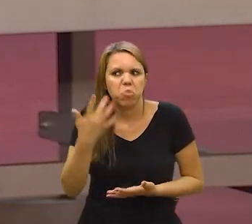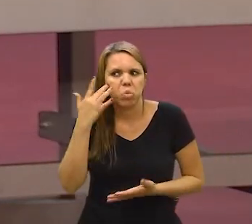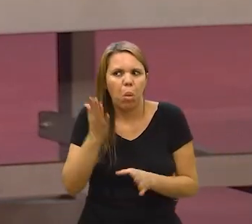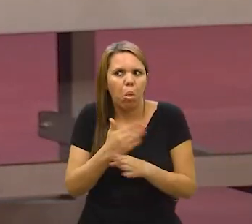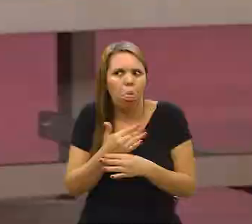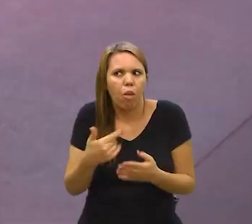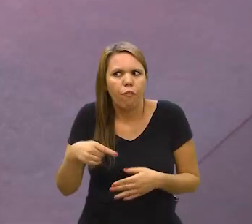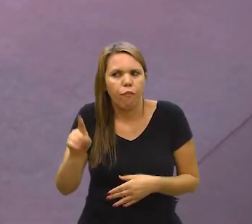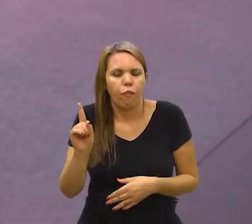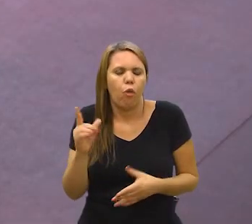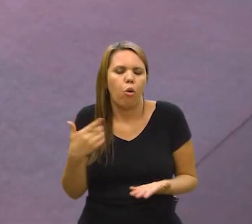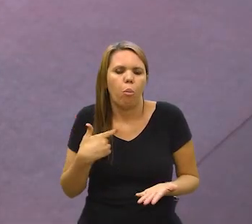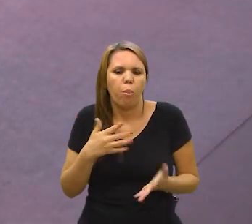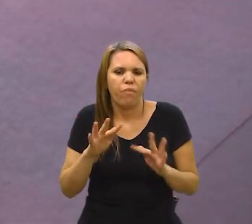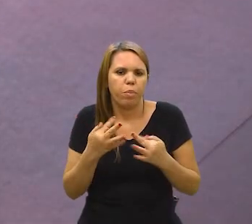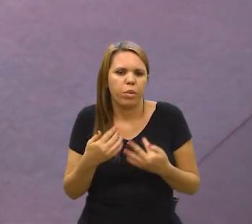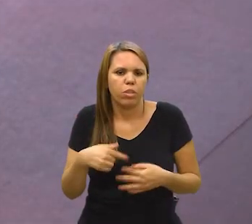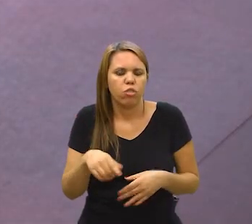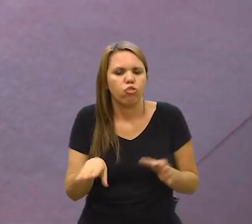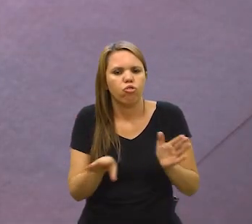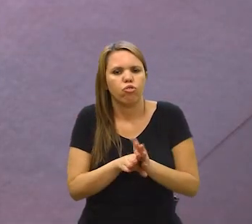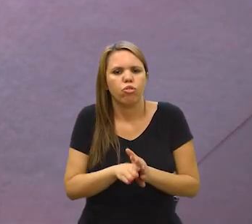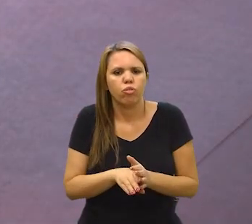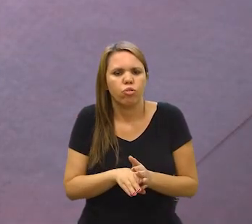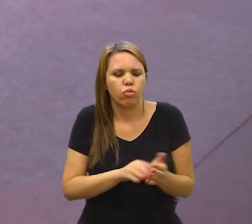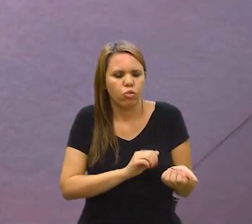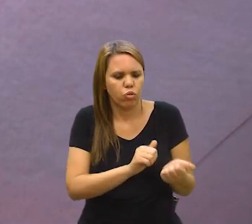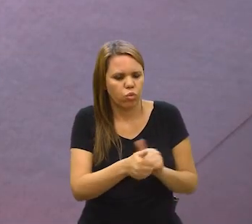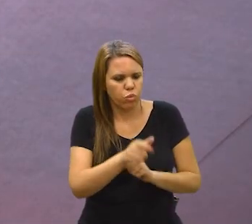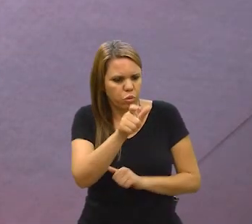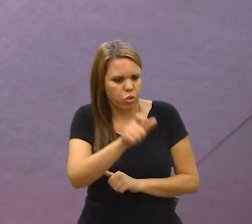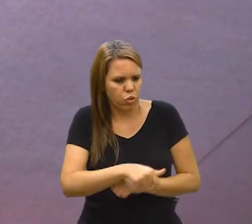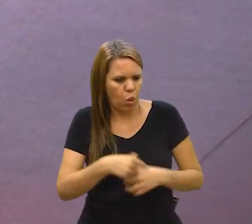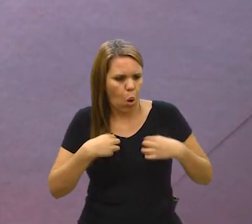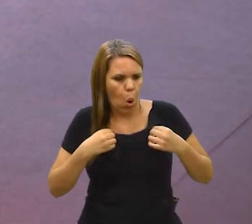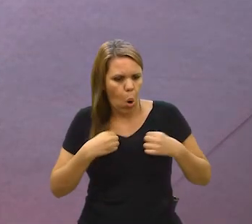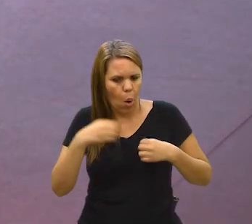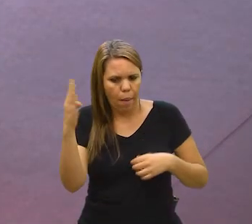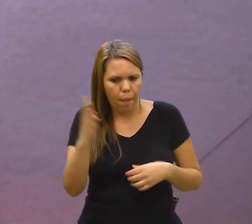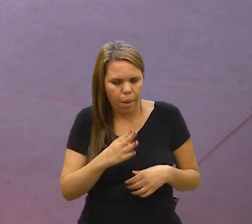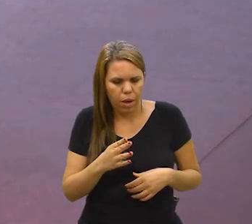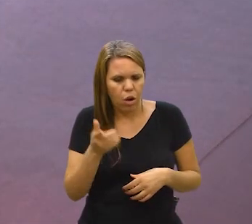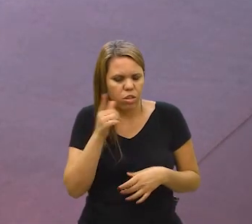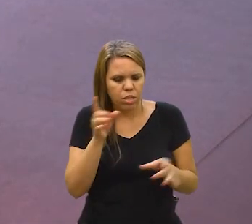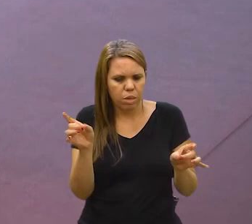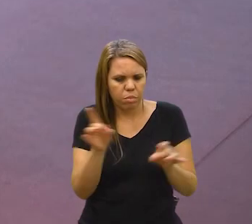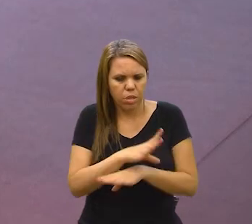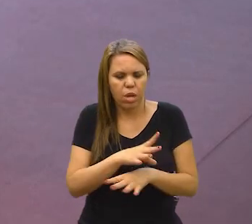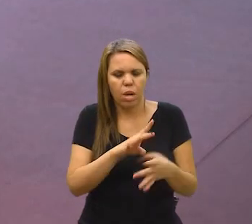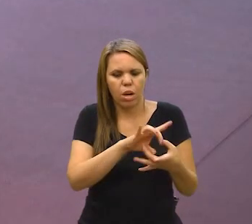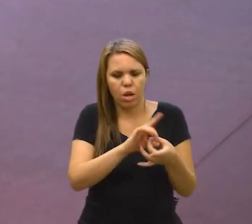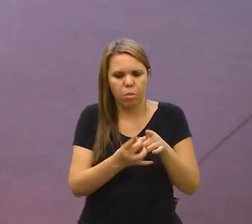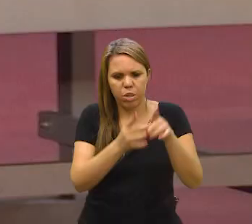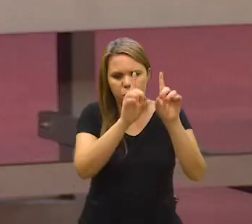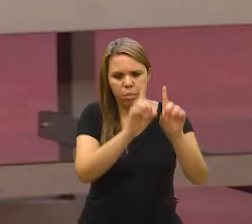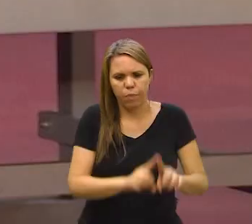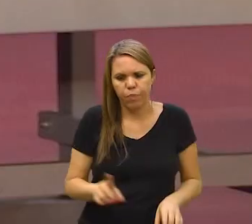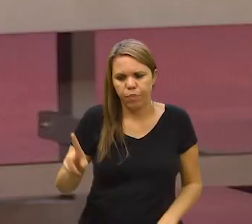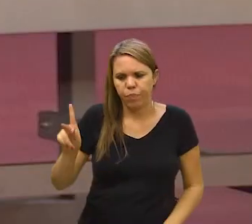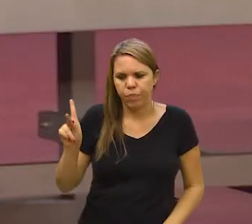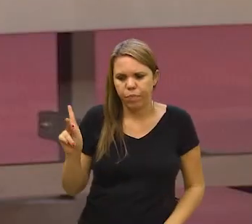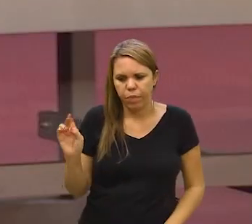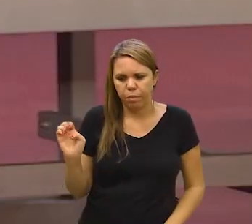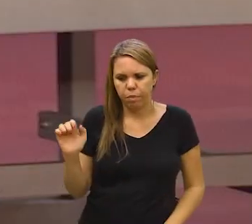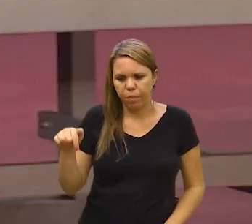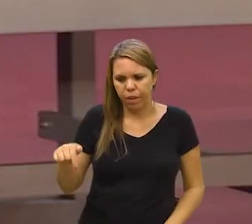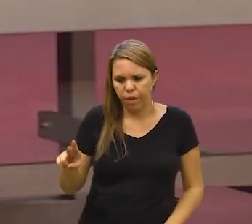pai e minha mãe fomos. Chegando lá, eu vi todos aqueles atletas vestidos de Brasil, tinha acabado de acontecer a Paralimpíada de Pequim. Então eu falei, nossa, gente, onde que